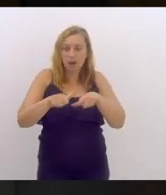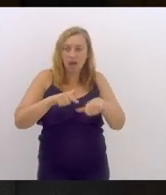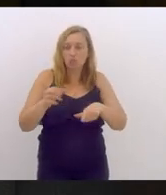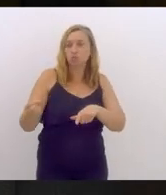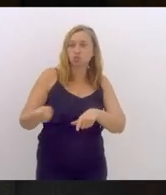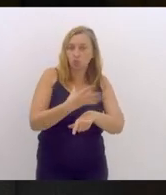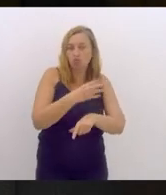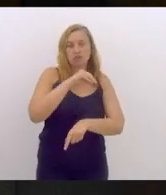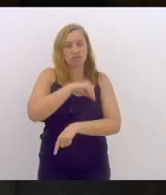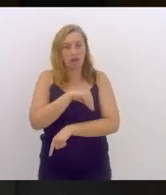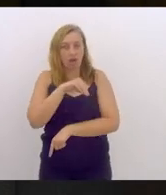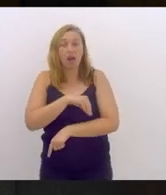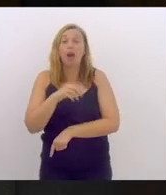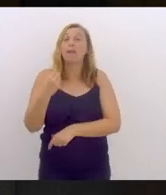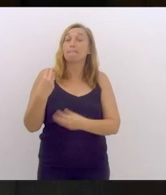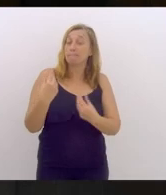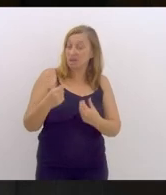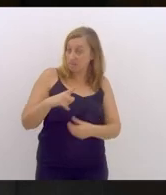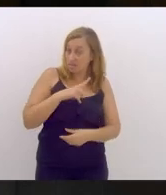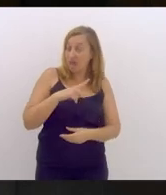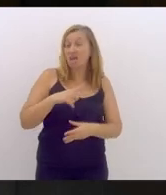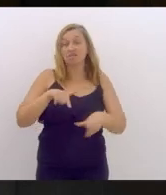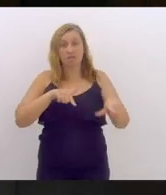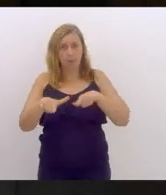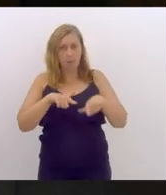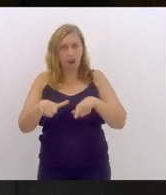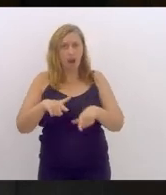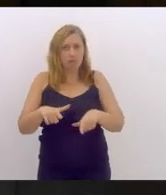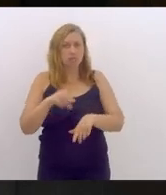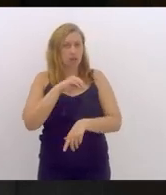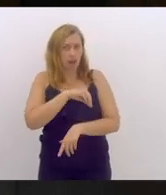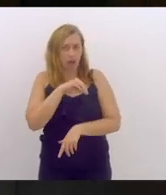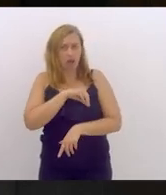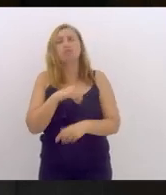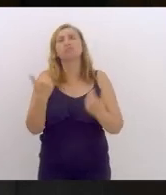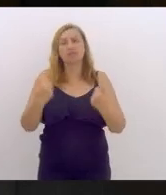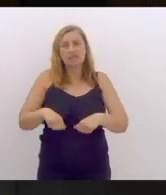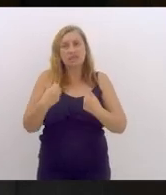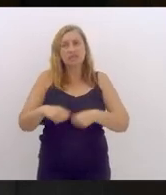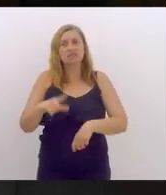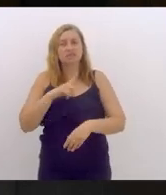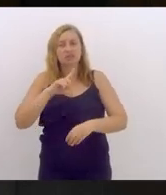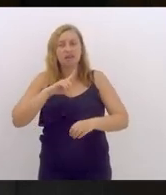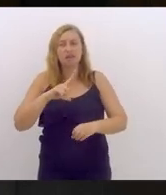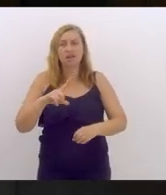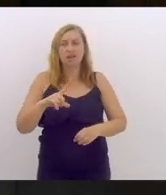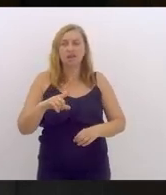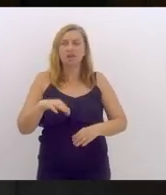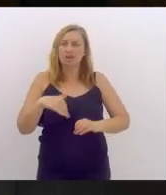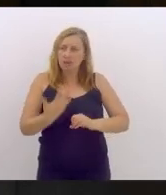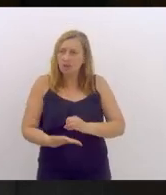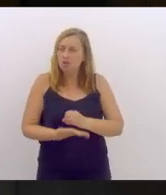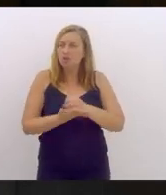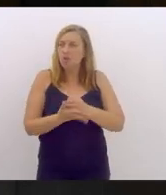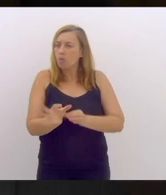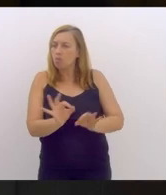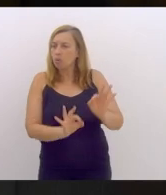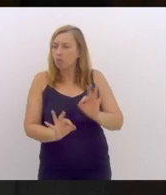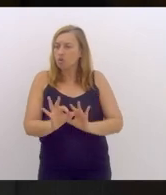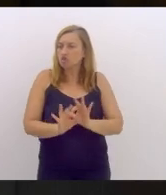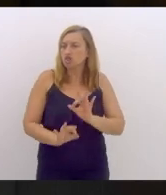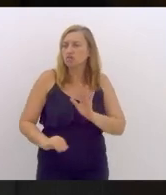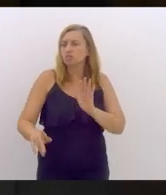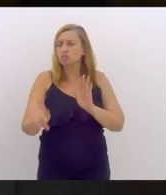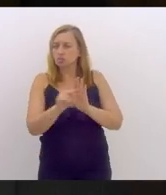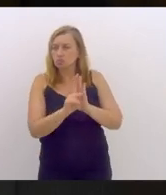para ter geração de emprego e renda a que tem que se ter estabilidade projeto de estado